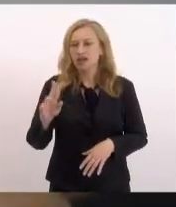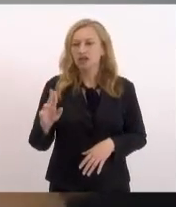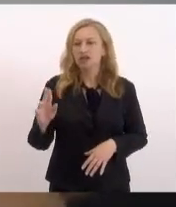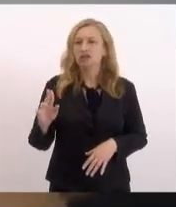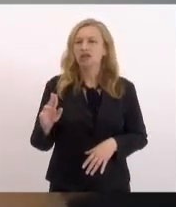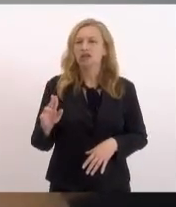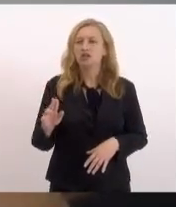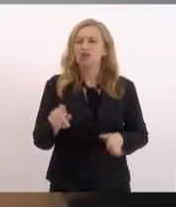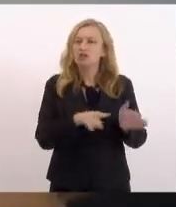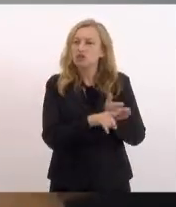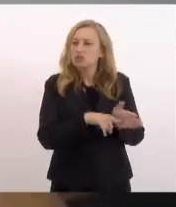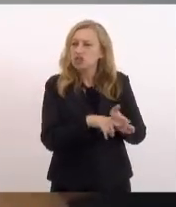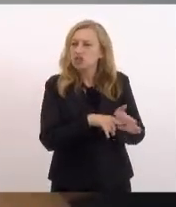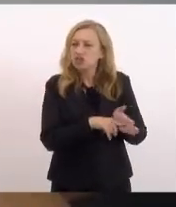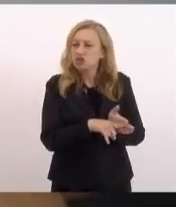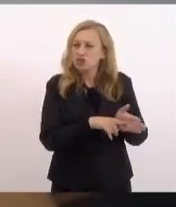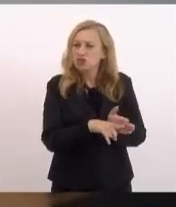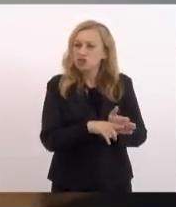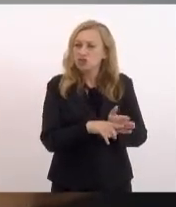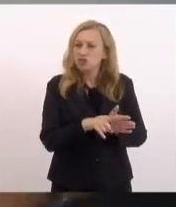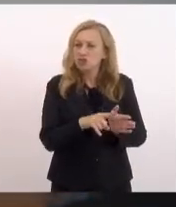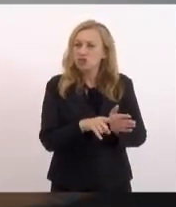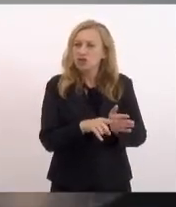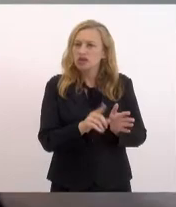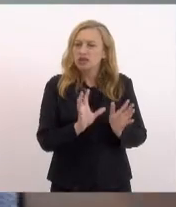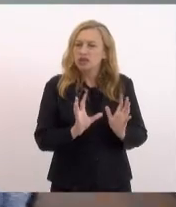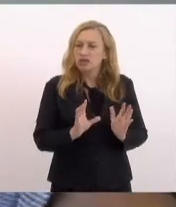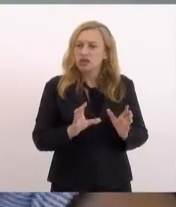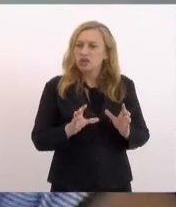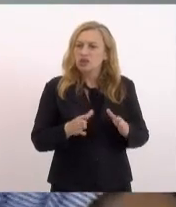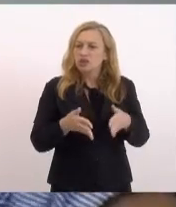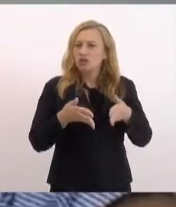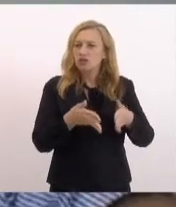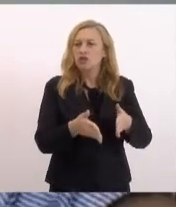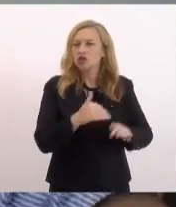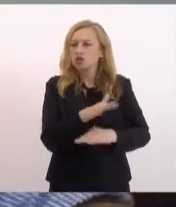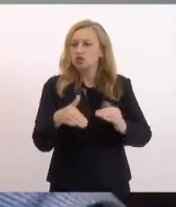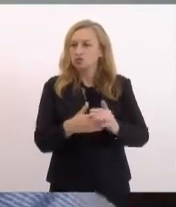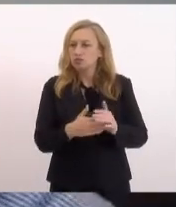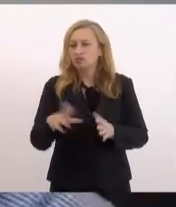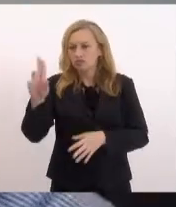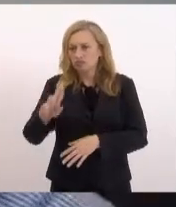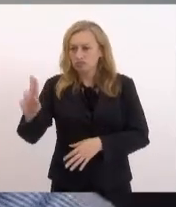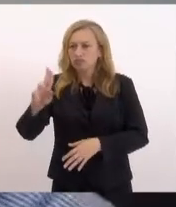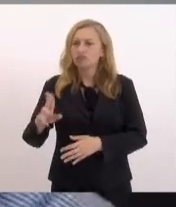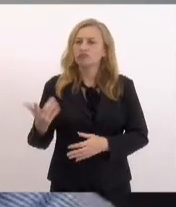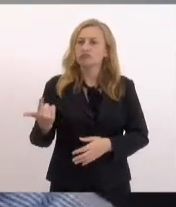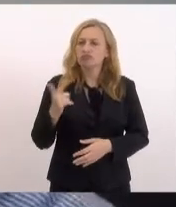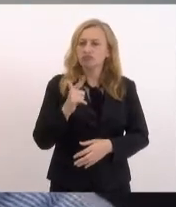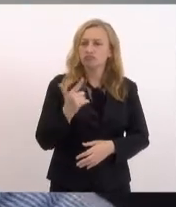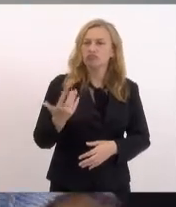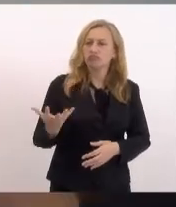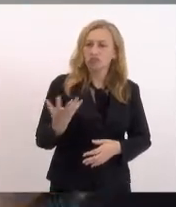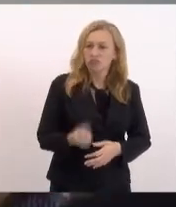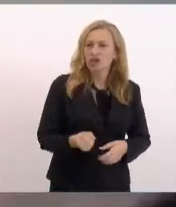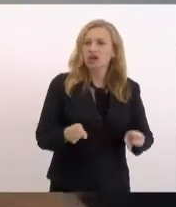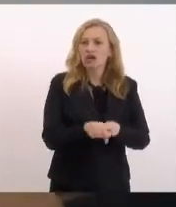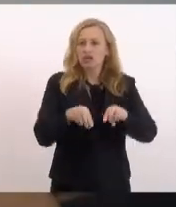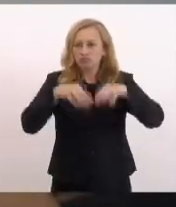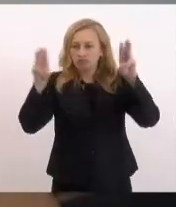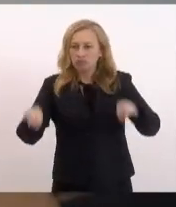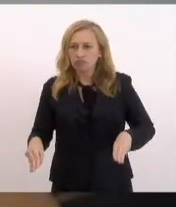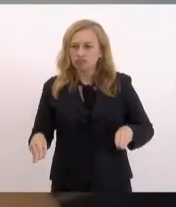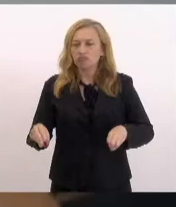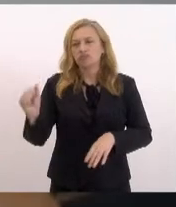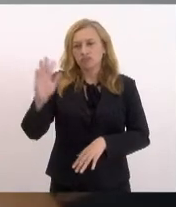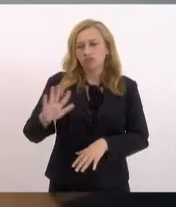de pesquisa importantíssimo, um biotério central, do qual todas as instituições vão se beneficiar, o caso do Museu Histórico Nacional, enfim. Então,